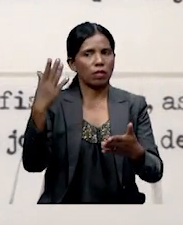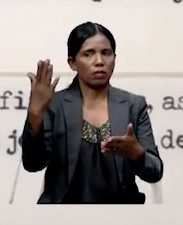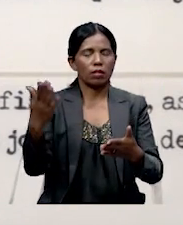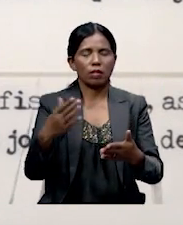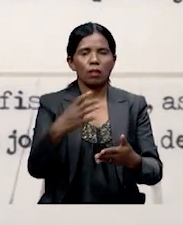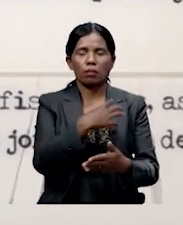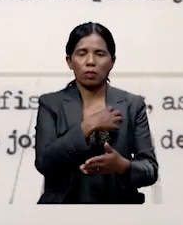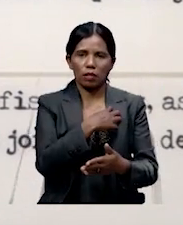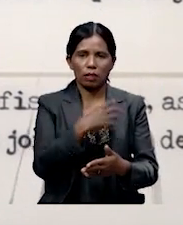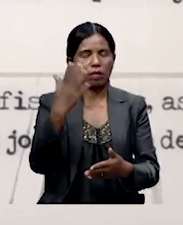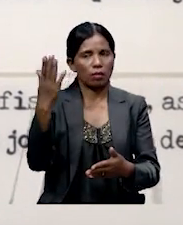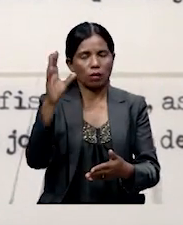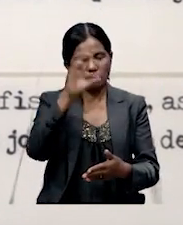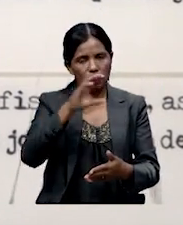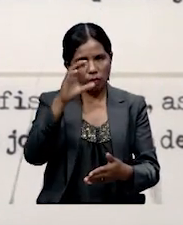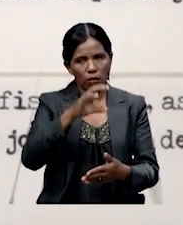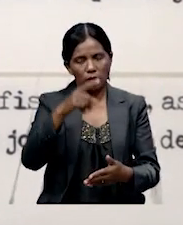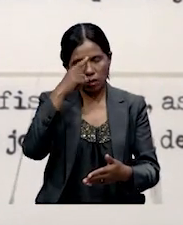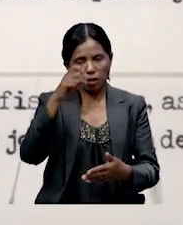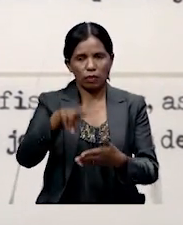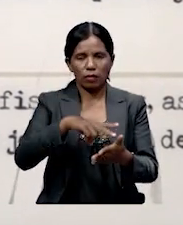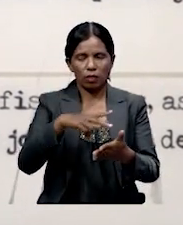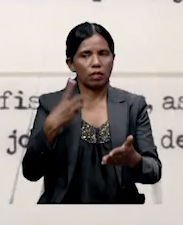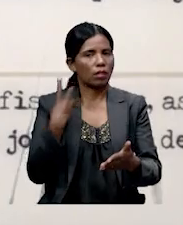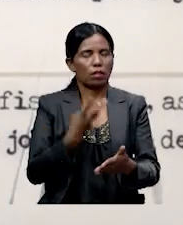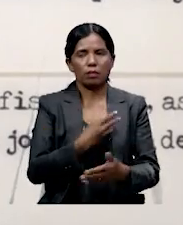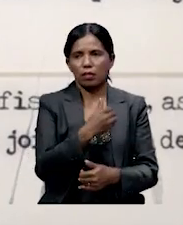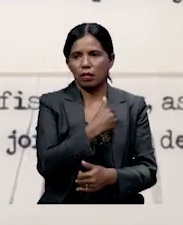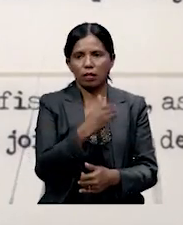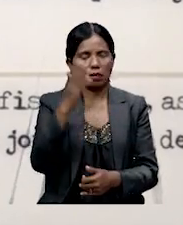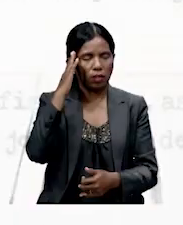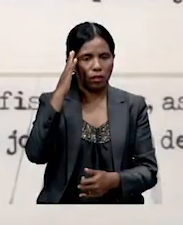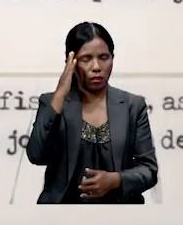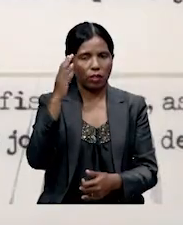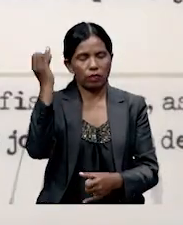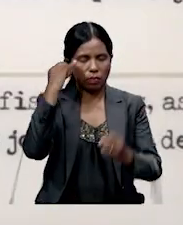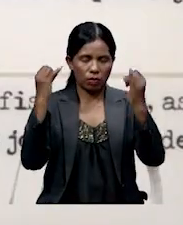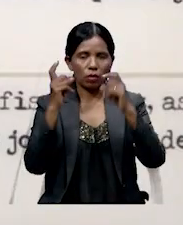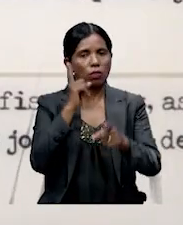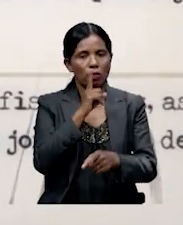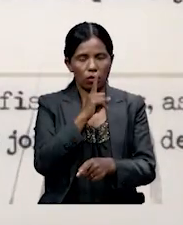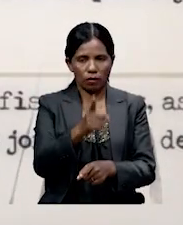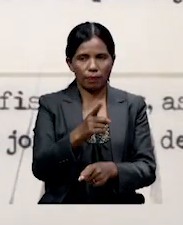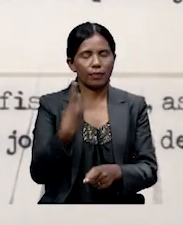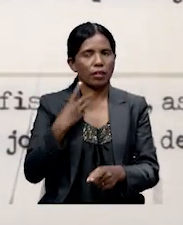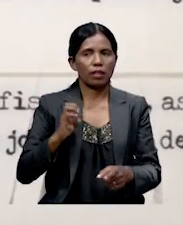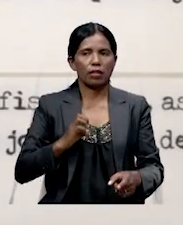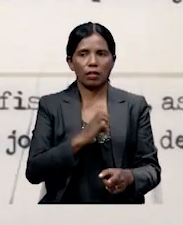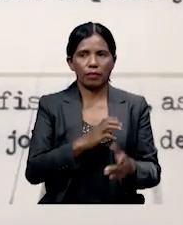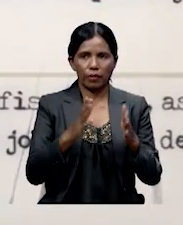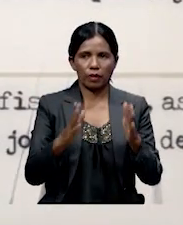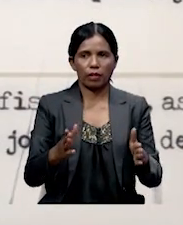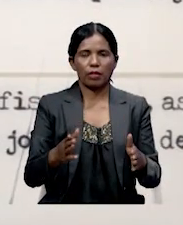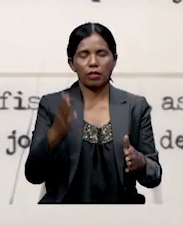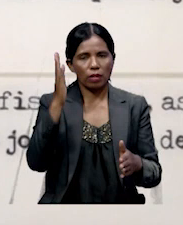polícia enva buka tu ir tamba comete violência, né? Amisleu katene informação ho detalhes. Apois se ite embaixada nem canal para to embaixada se para